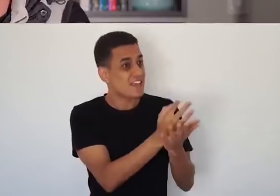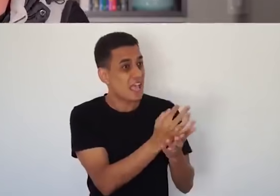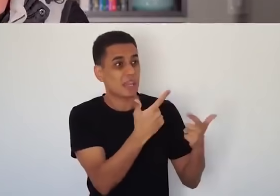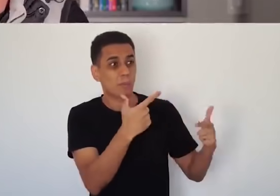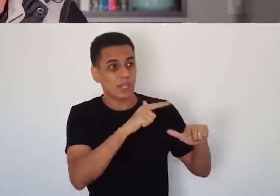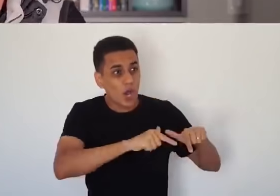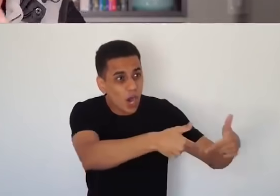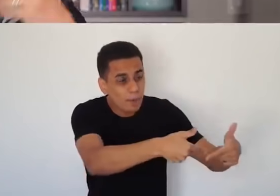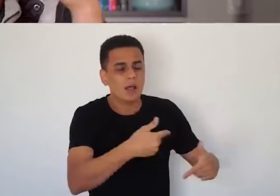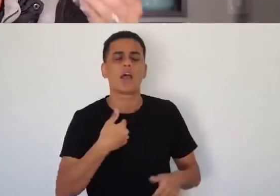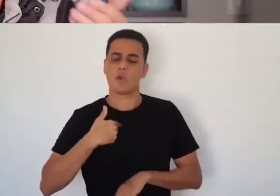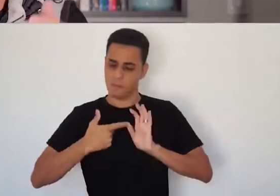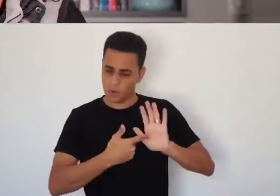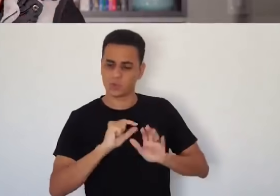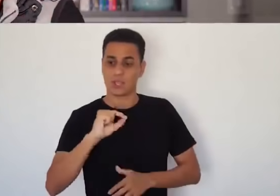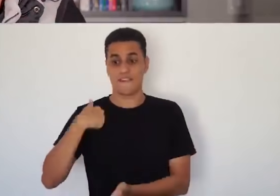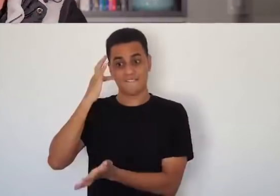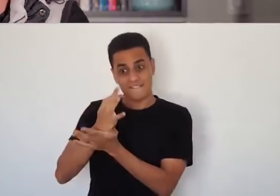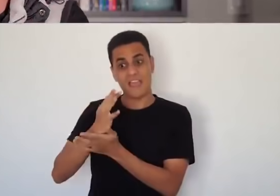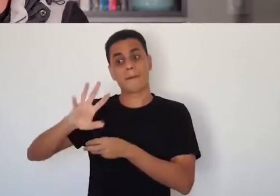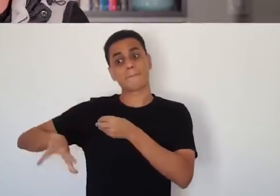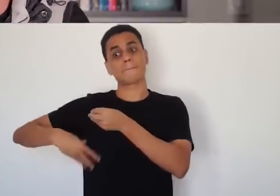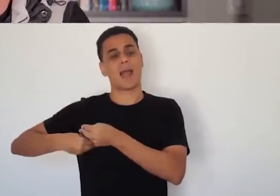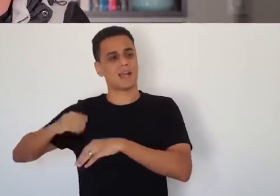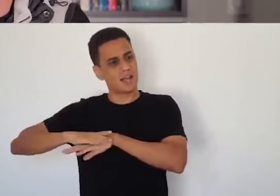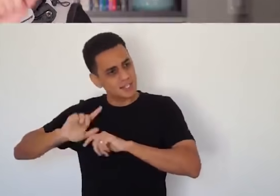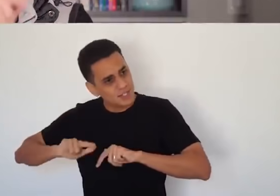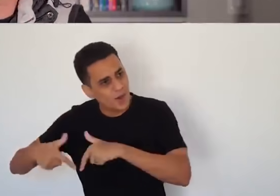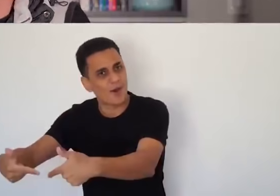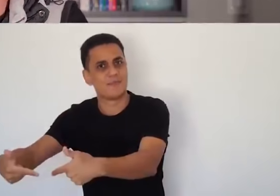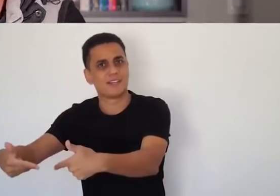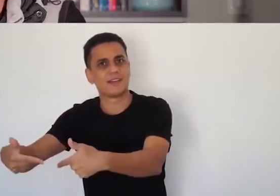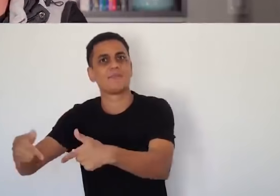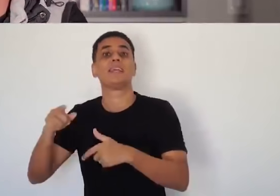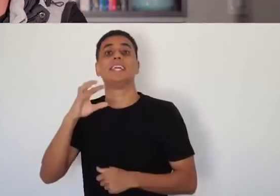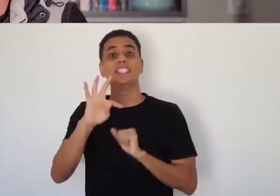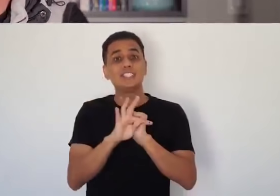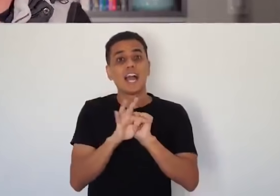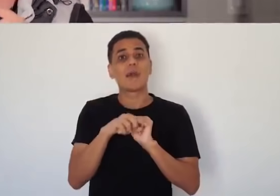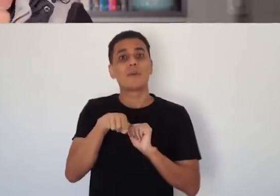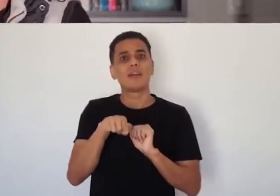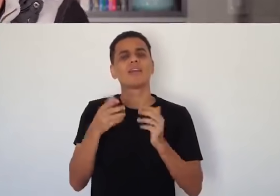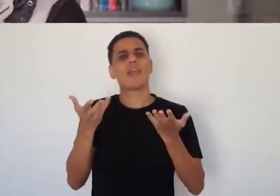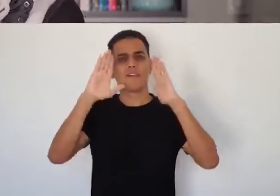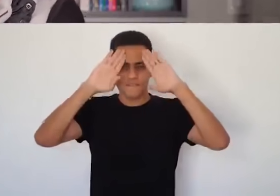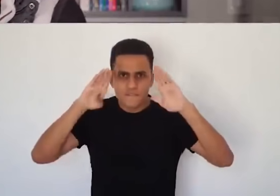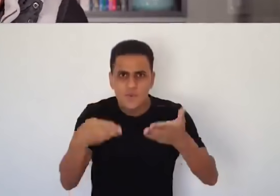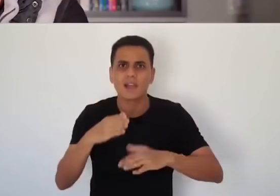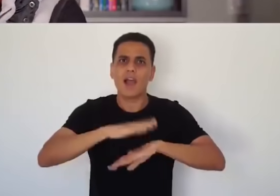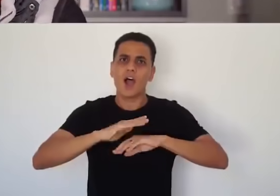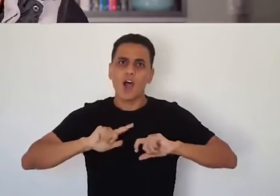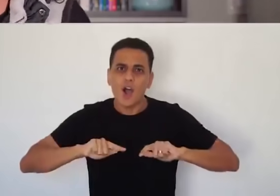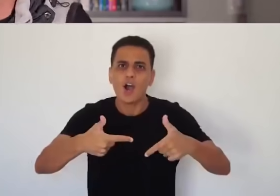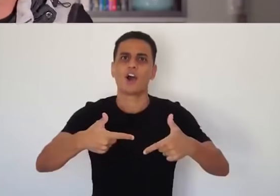a fé é o meio para a nossa justificação e não as obras, ele está lá em Romanos capítulo 3, por exemplo, atacando o pensamento